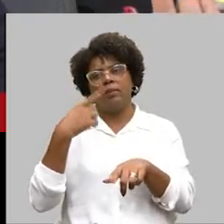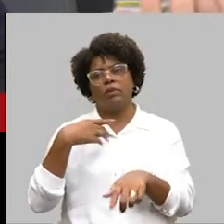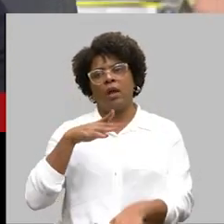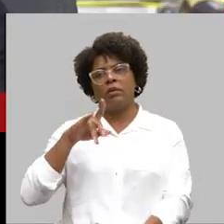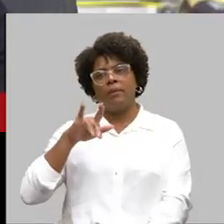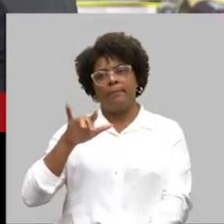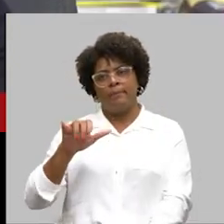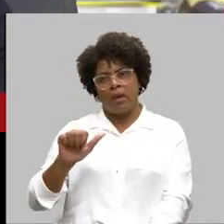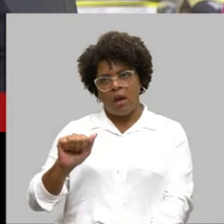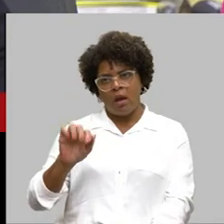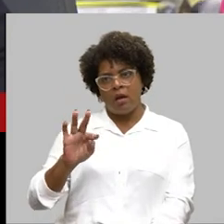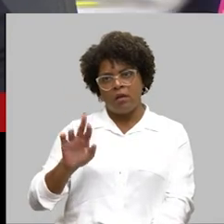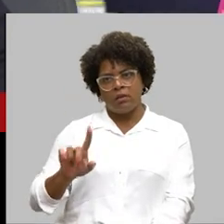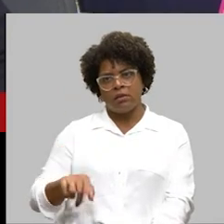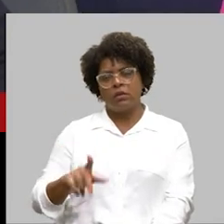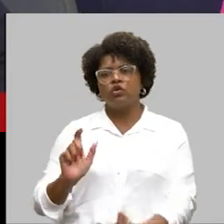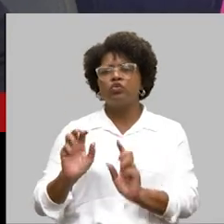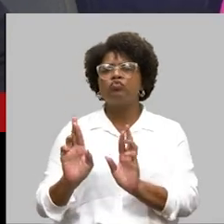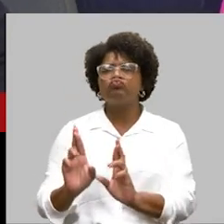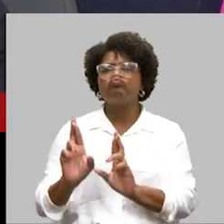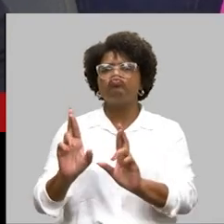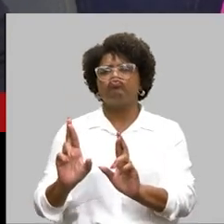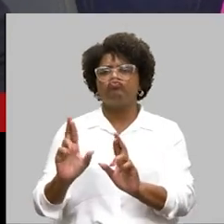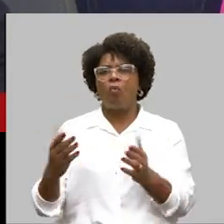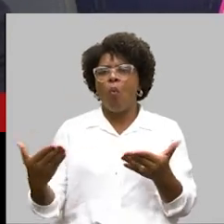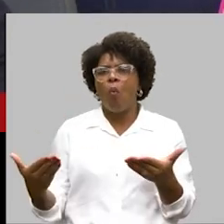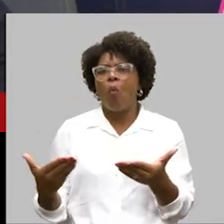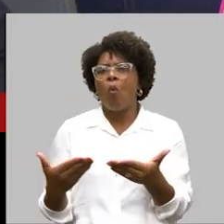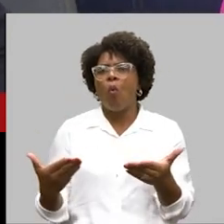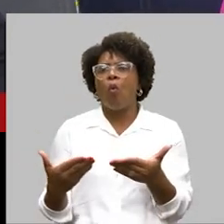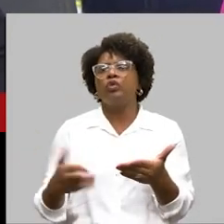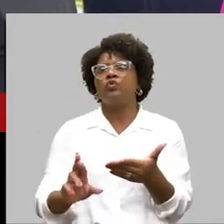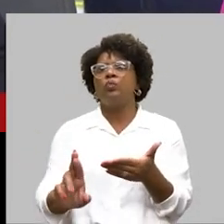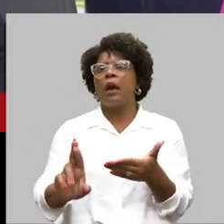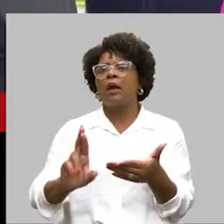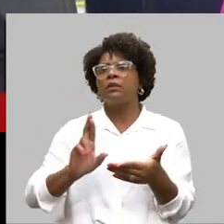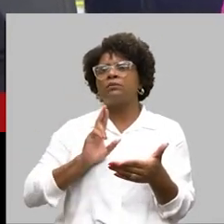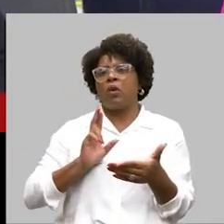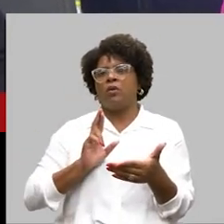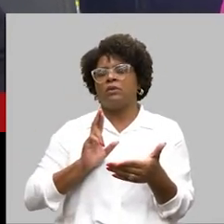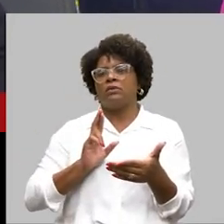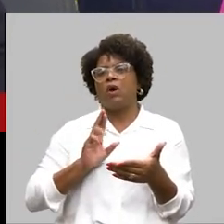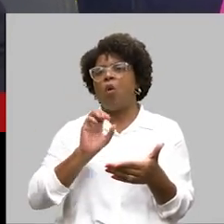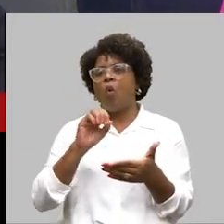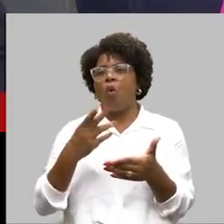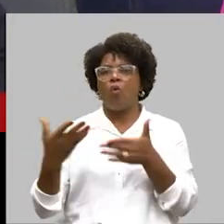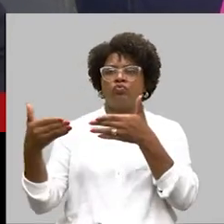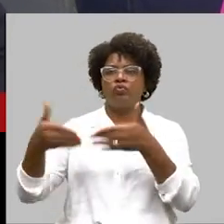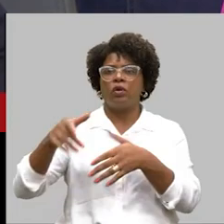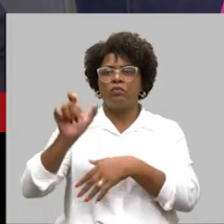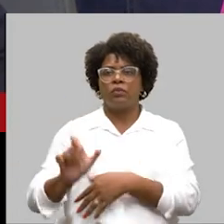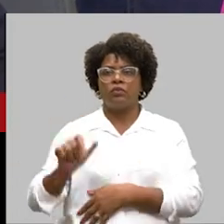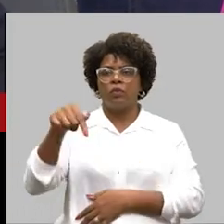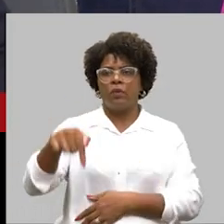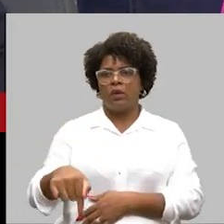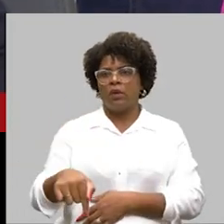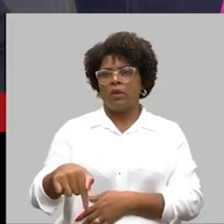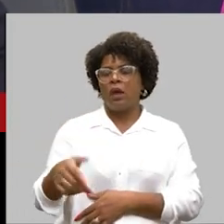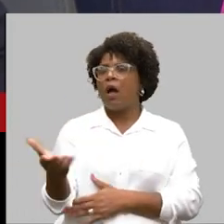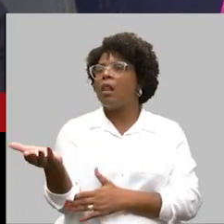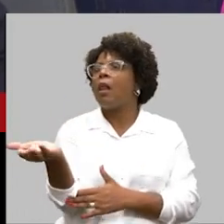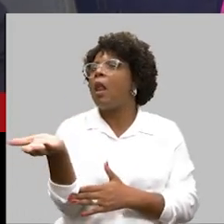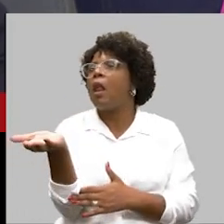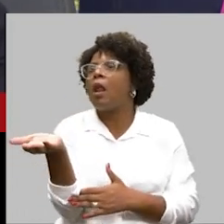ainda nesse dia que eles possam dar uma resposta efetiva e que se façam presentes aqui nós não queremos esmola nós